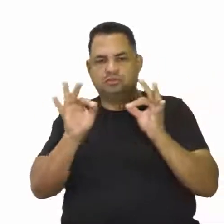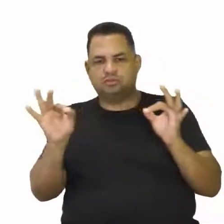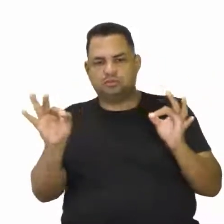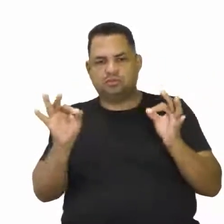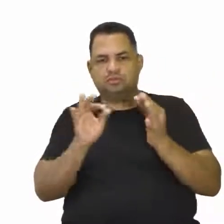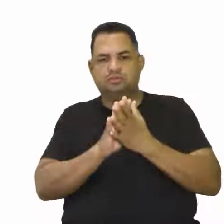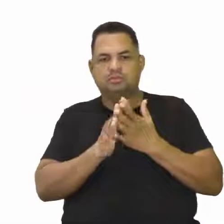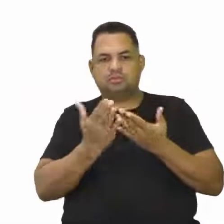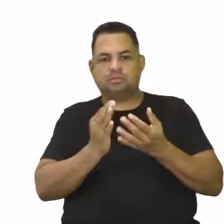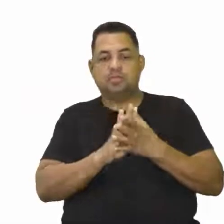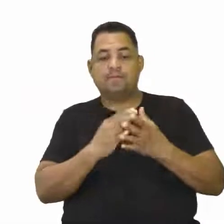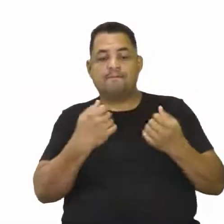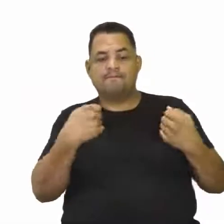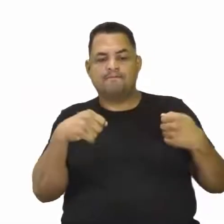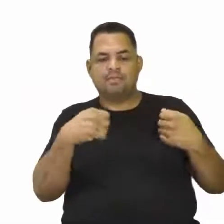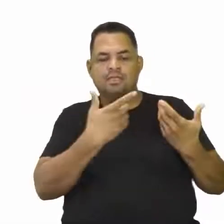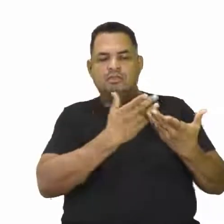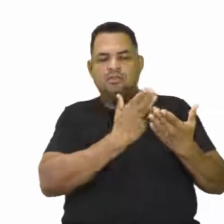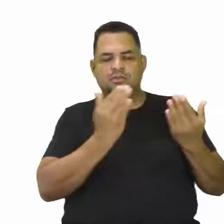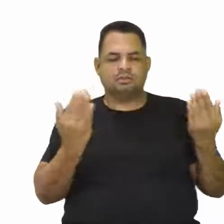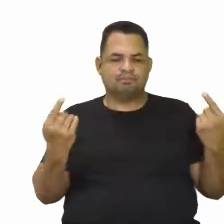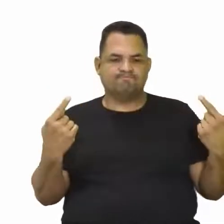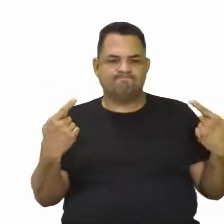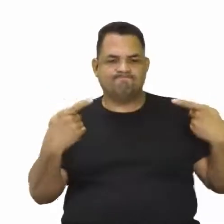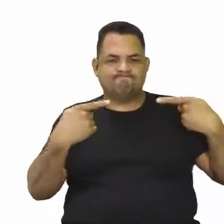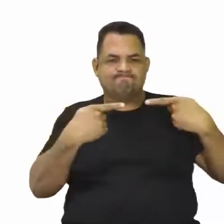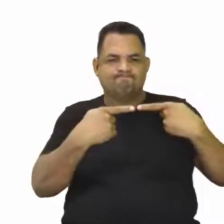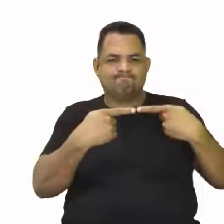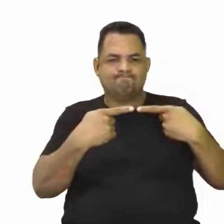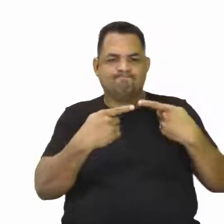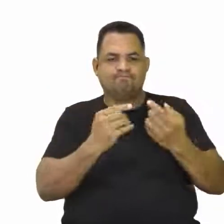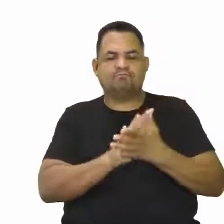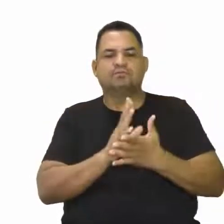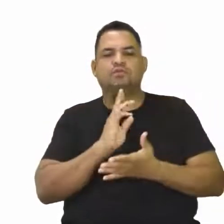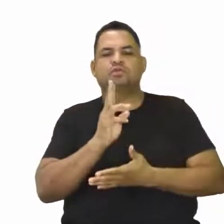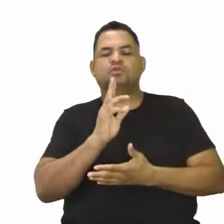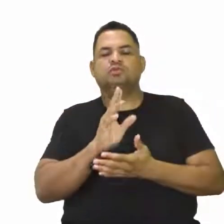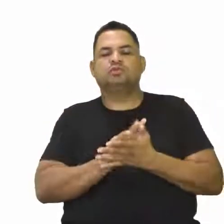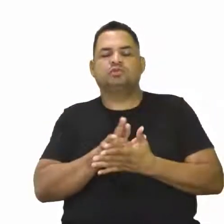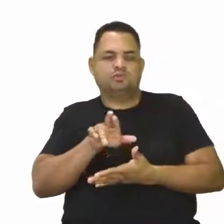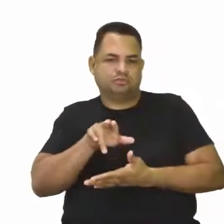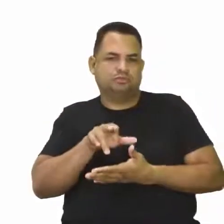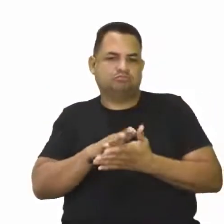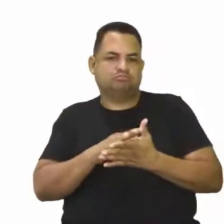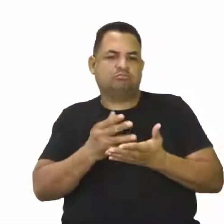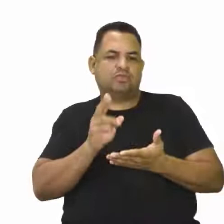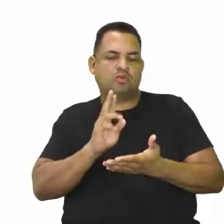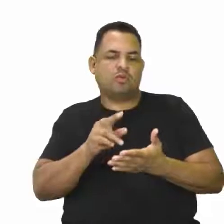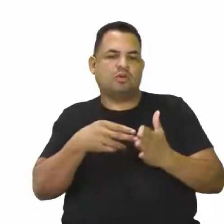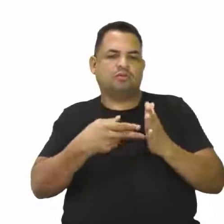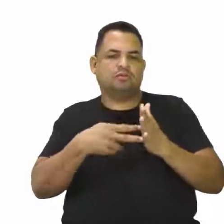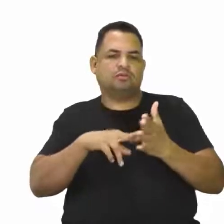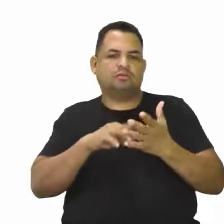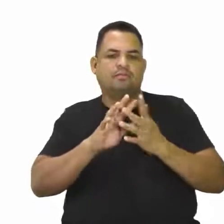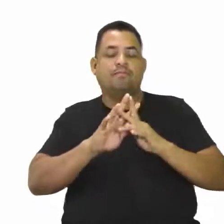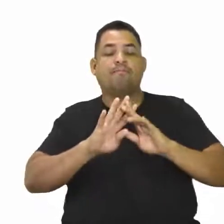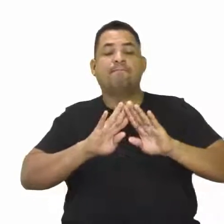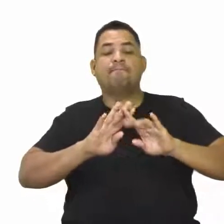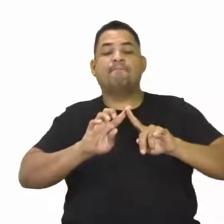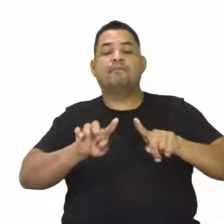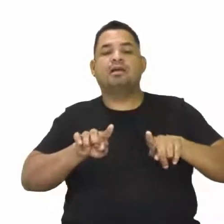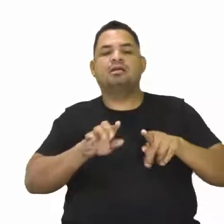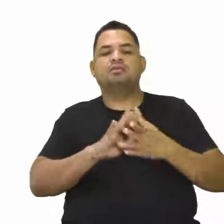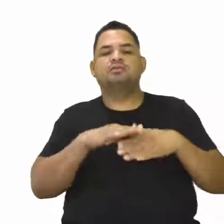forma dependente, mantendo ali o mesmo sentido, mas quando você separa, elas não